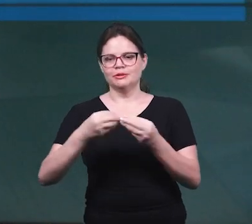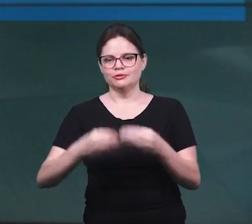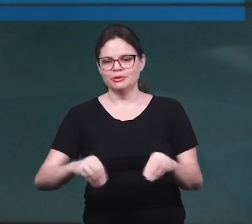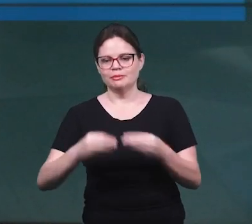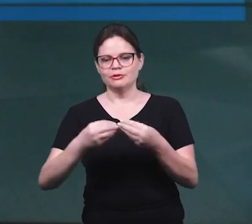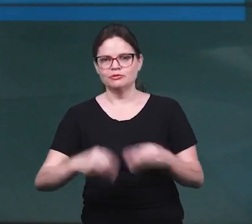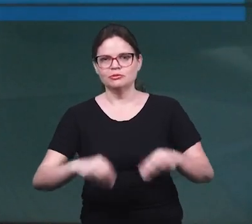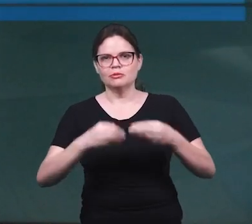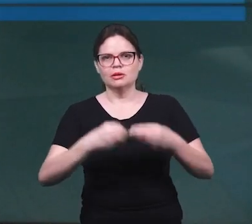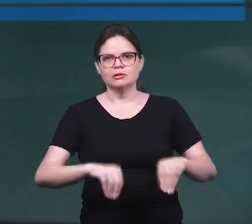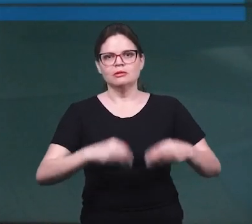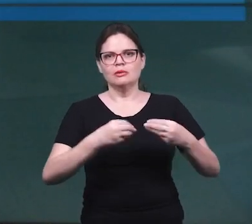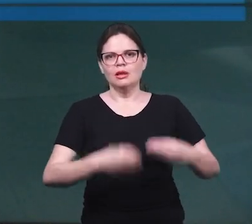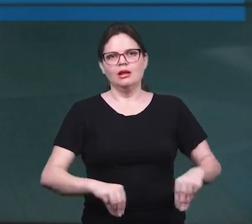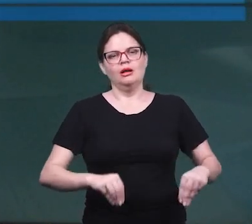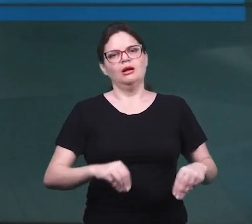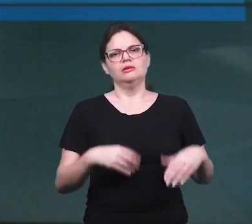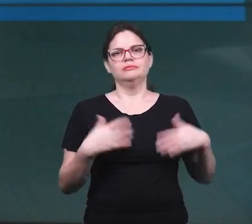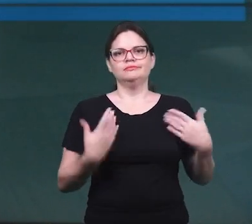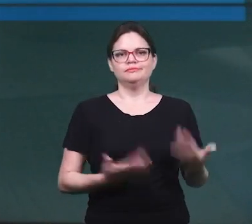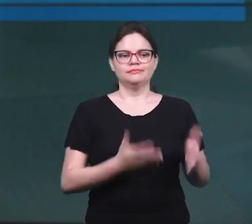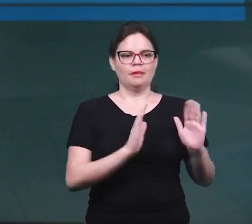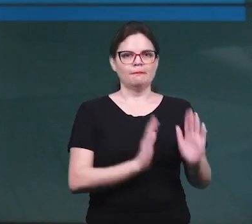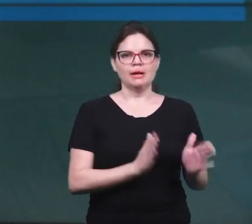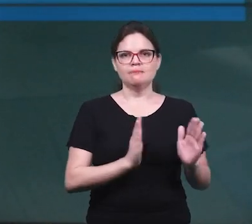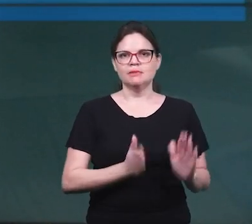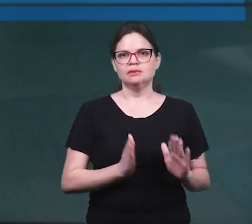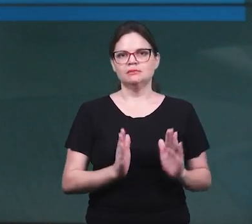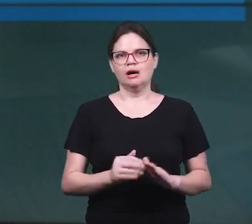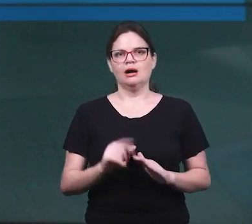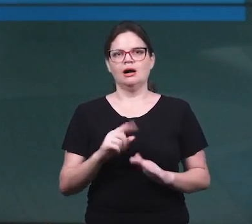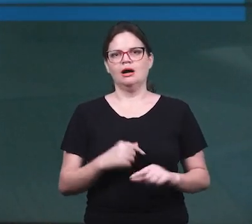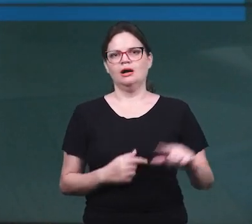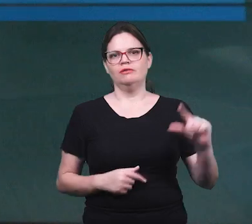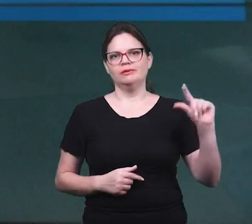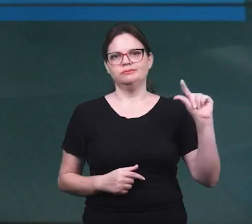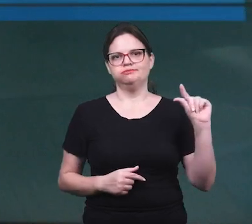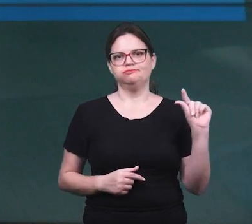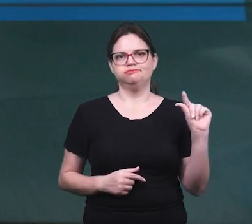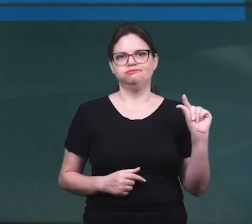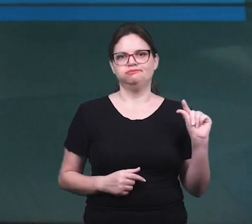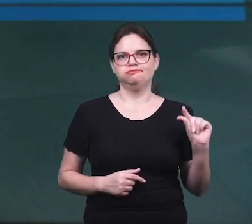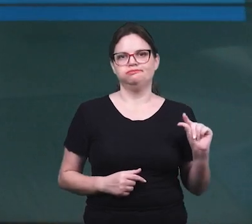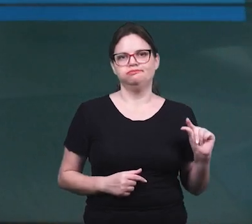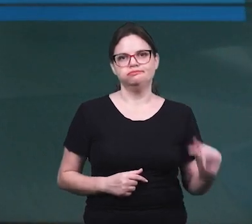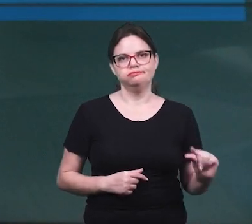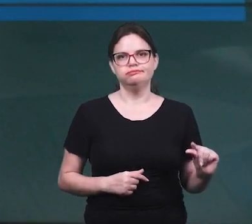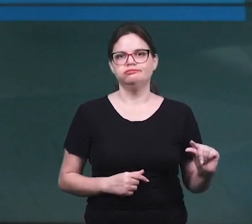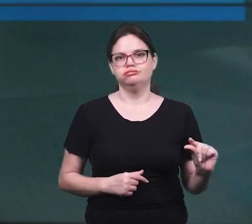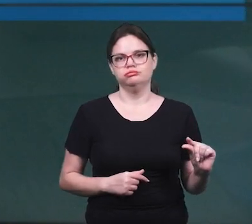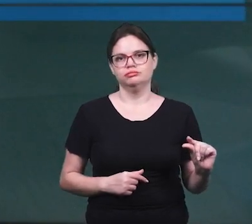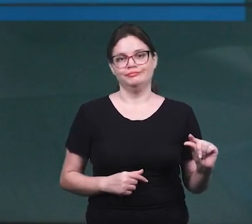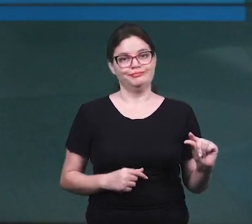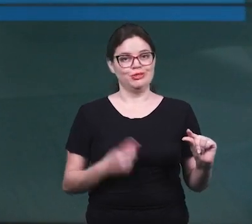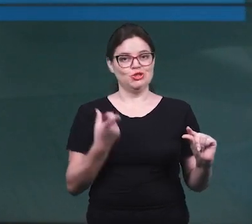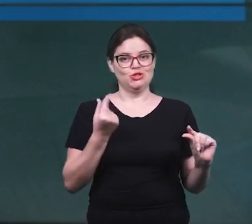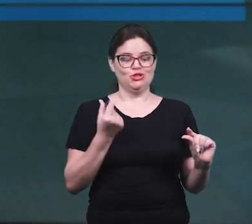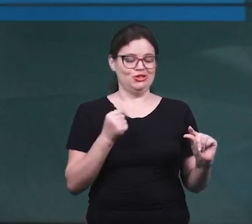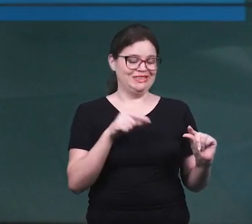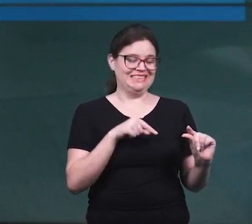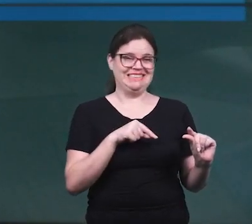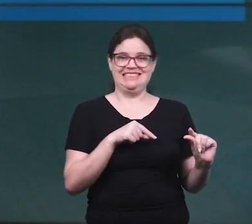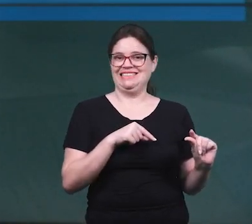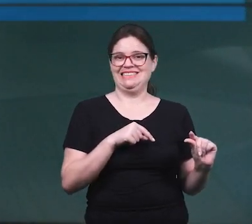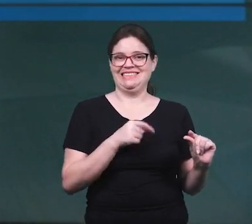prejuízos, e essa sequência vai reduzindo o seu patrimônio líquido. E aí você não